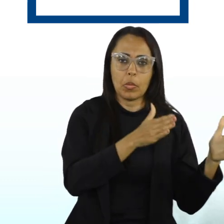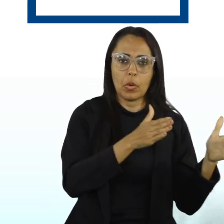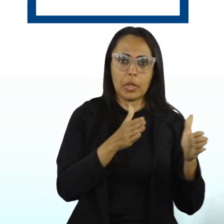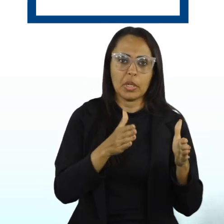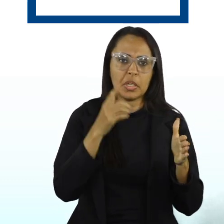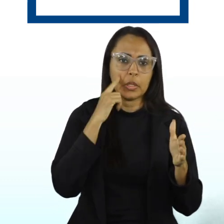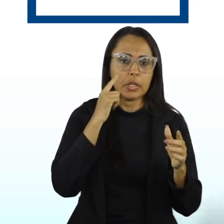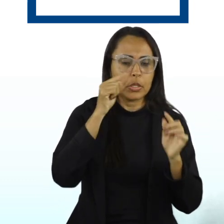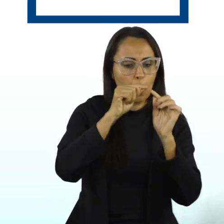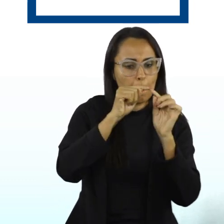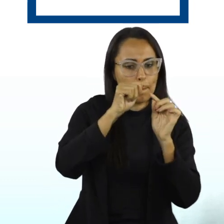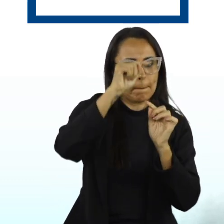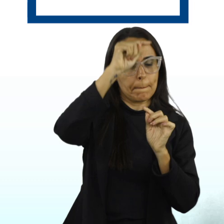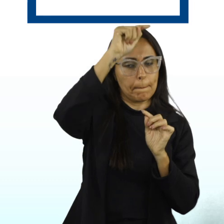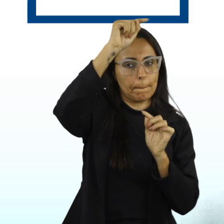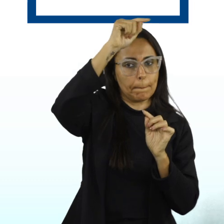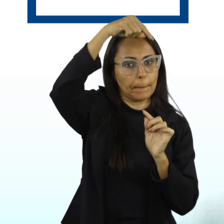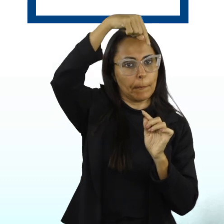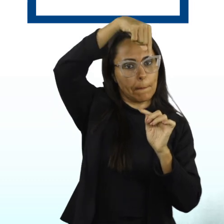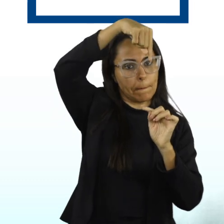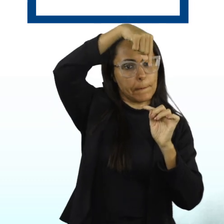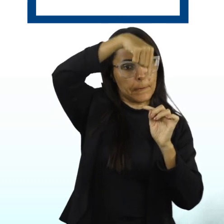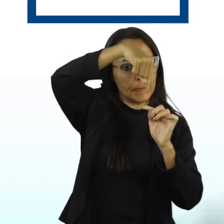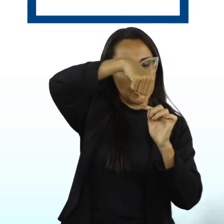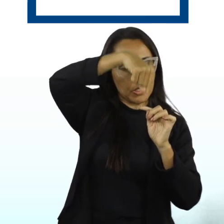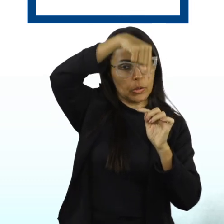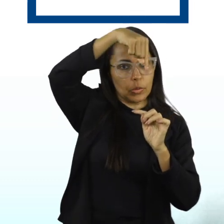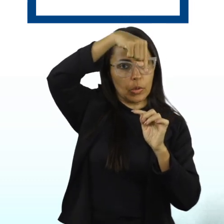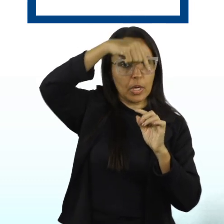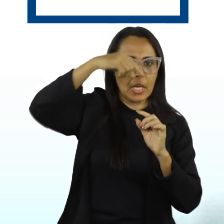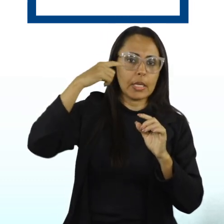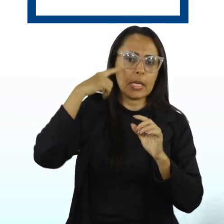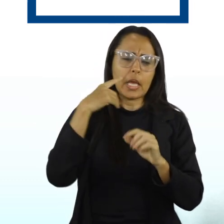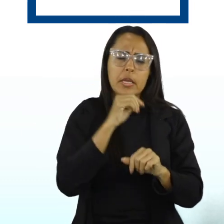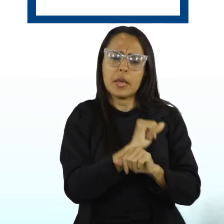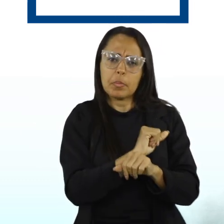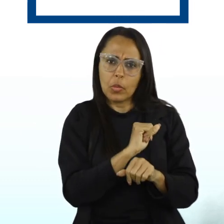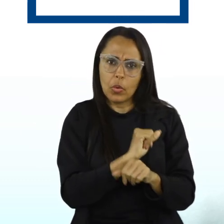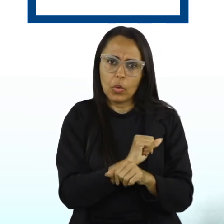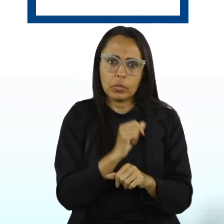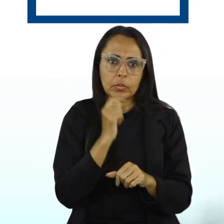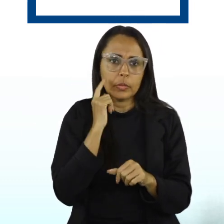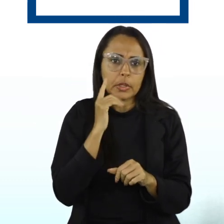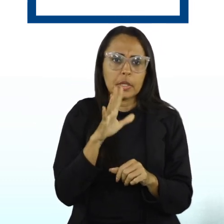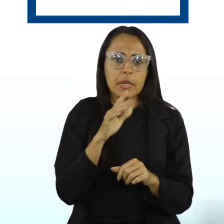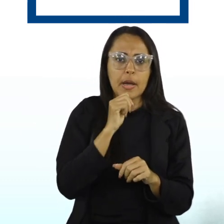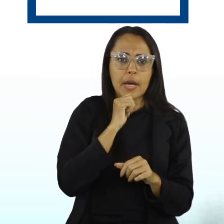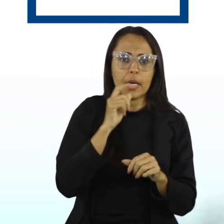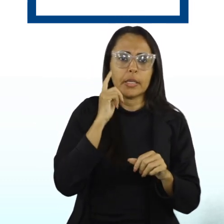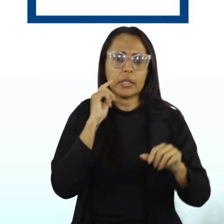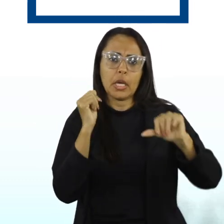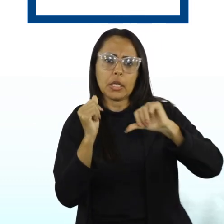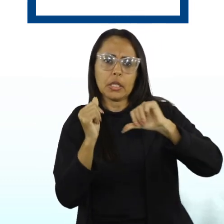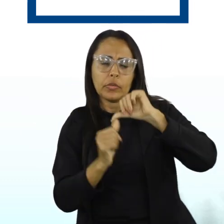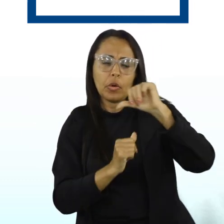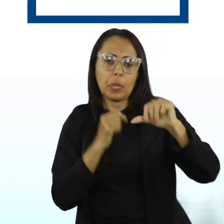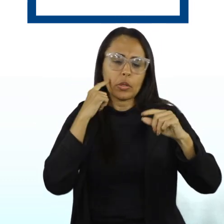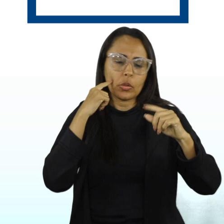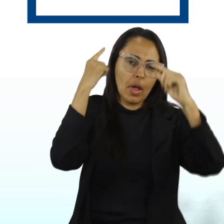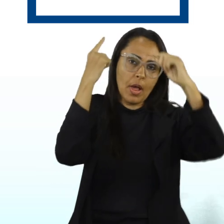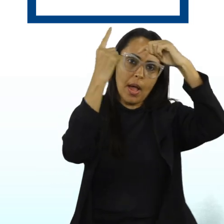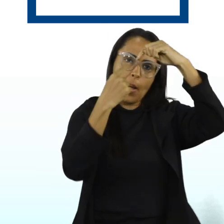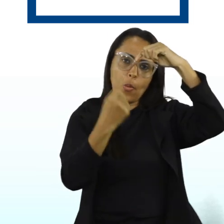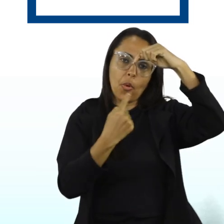um pino que está segurando o objeto. Ele está em repouso. Entenda que a gente está pegando um momento que ele ainda está deformando a mola.